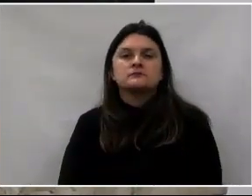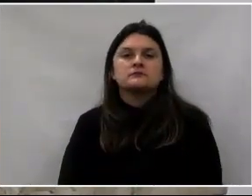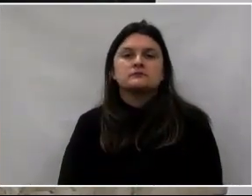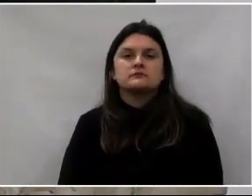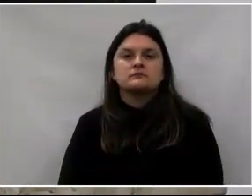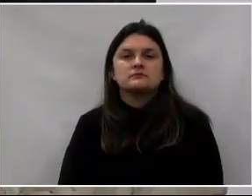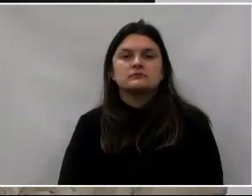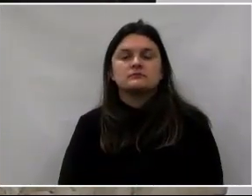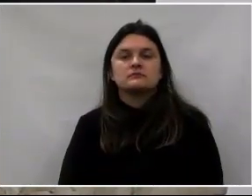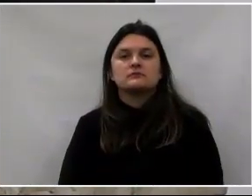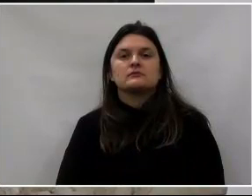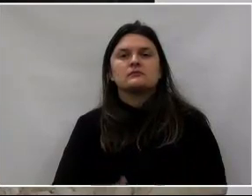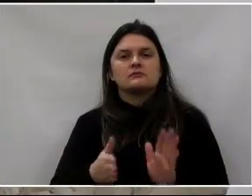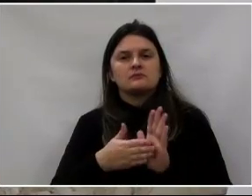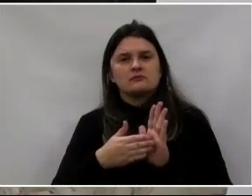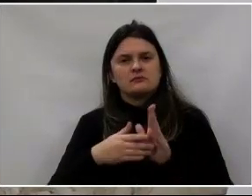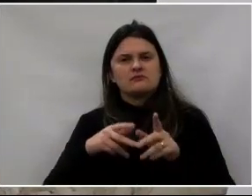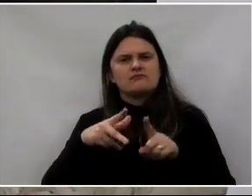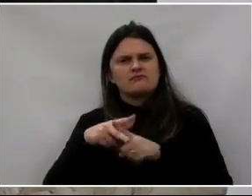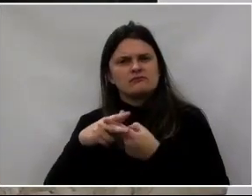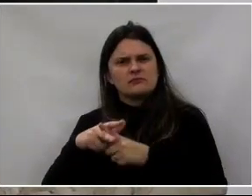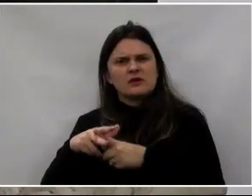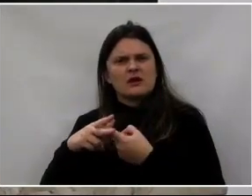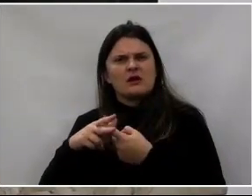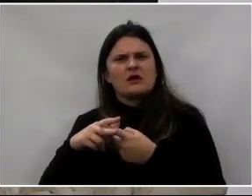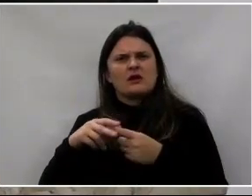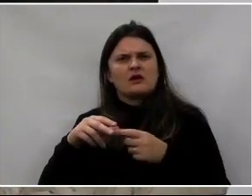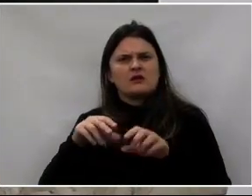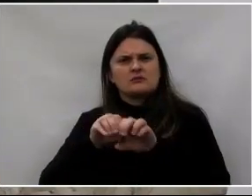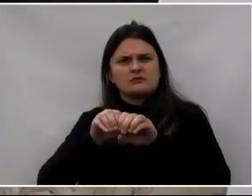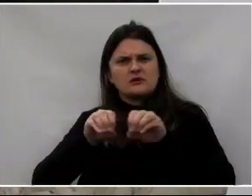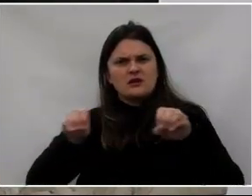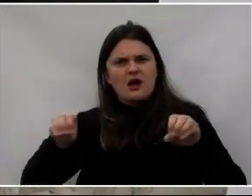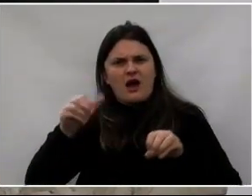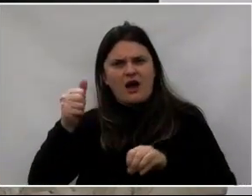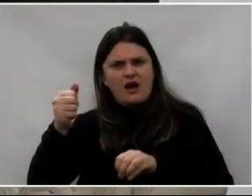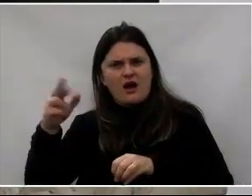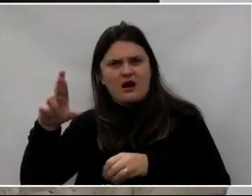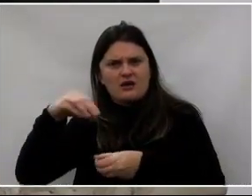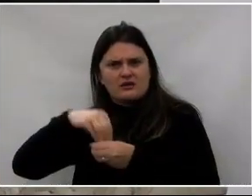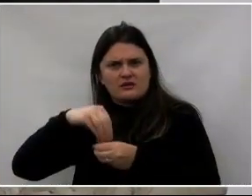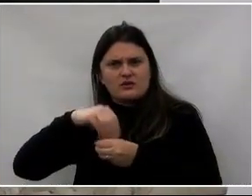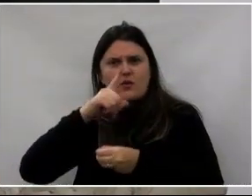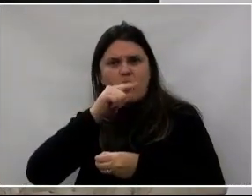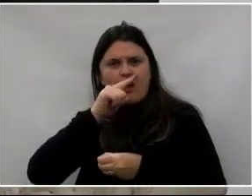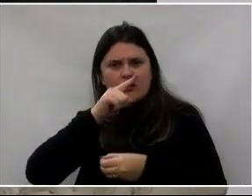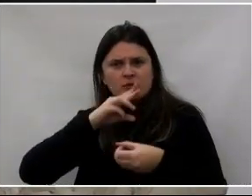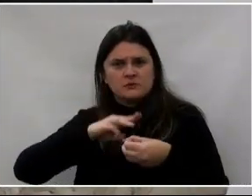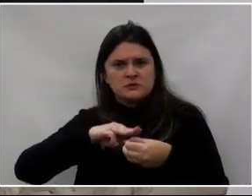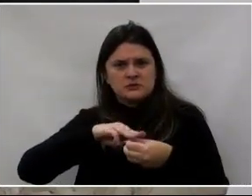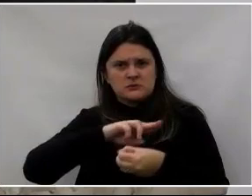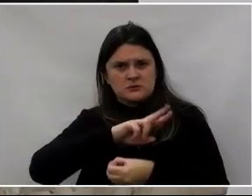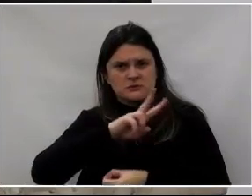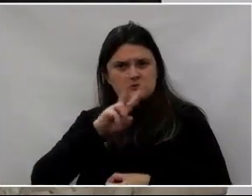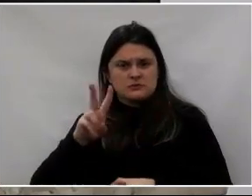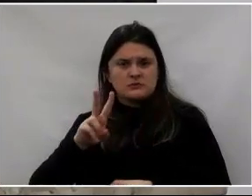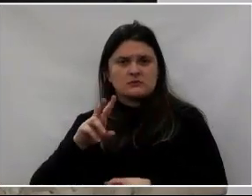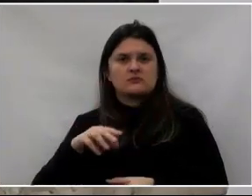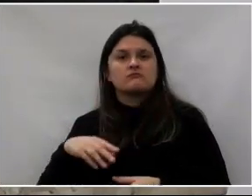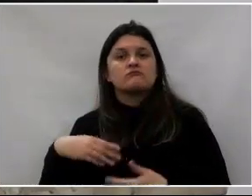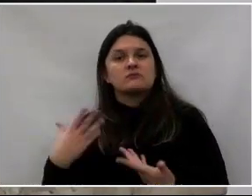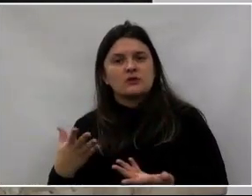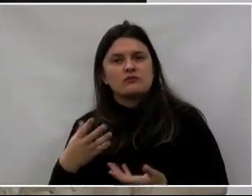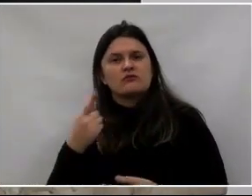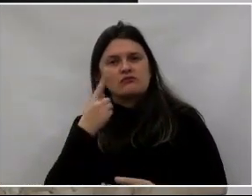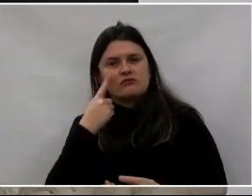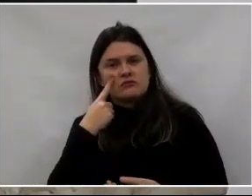que dispõe sobre a instalação de equipamentos eliminador de ar na tubulação do sistema de abastecimento de água de Ana Vitória. Então, você